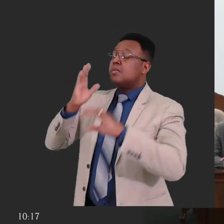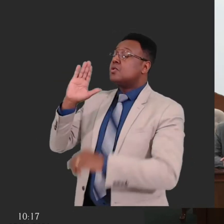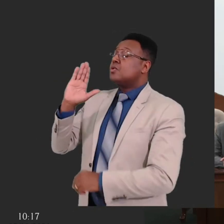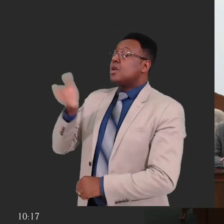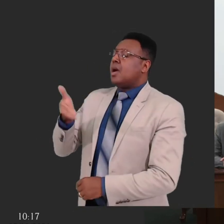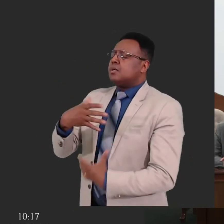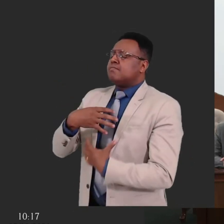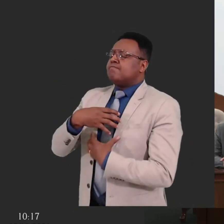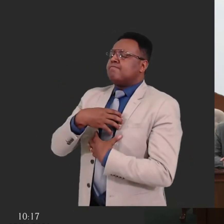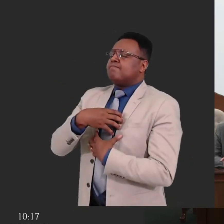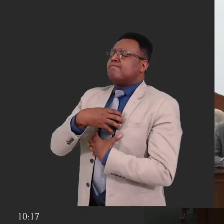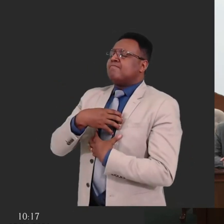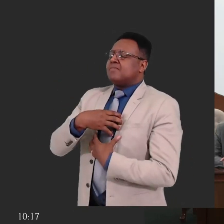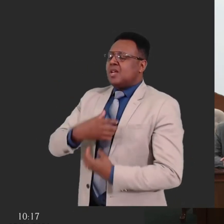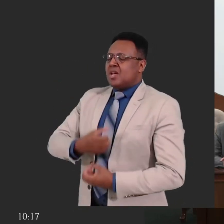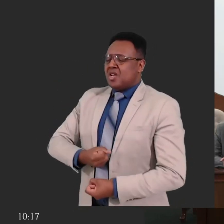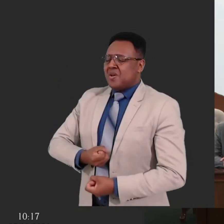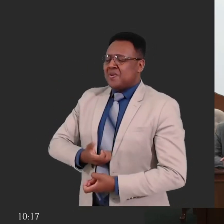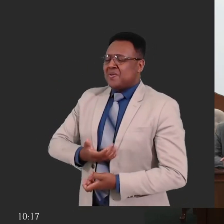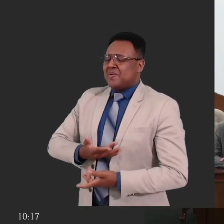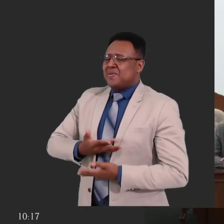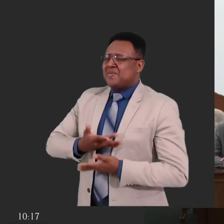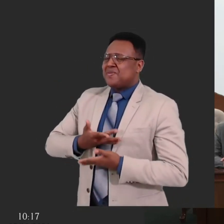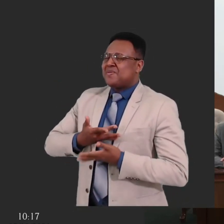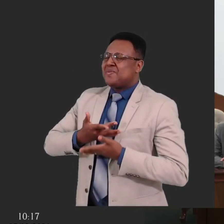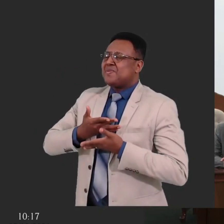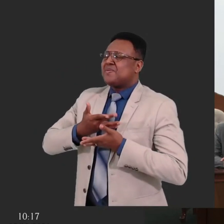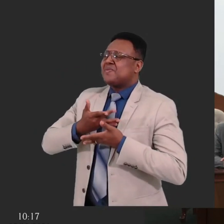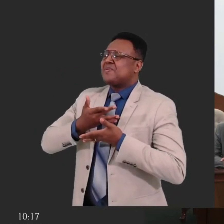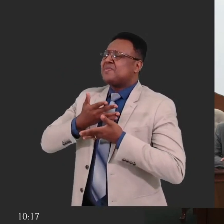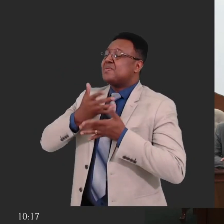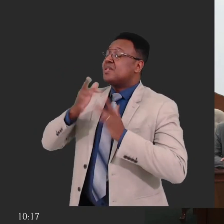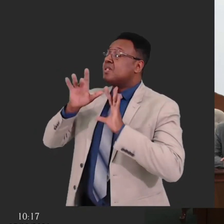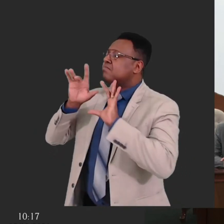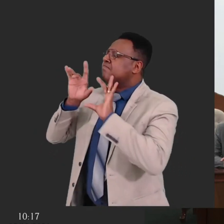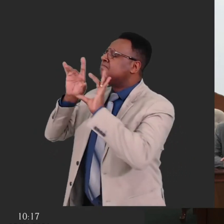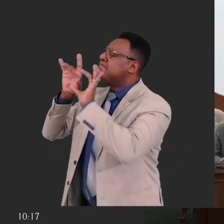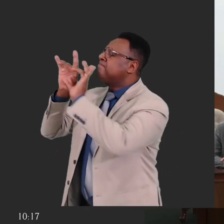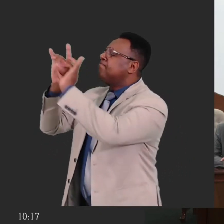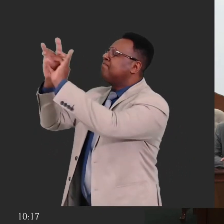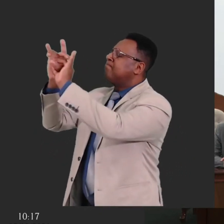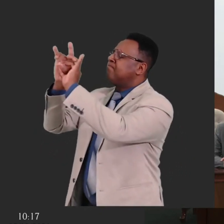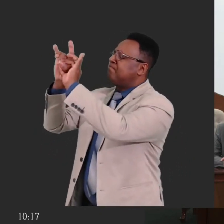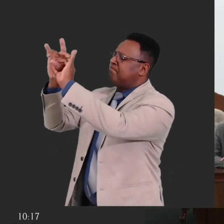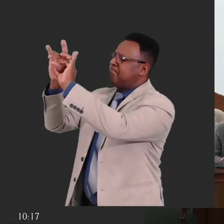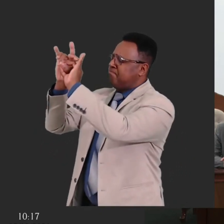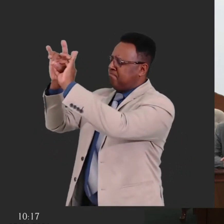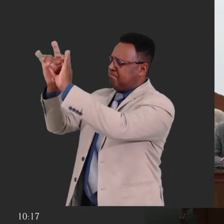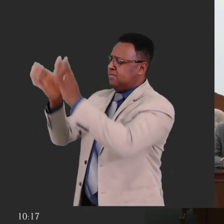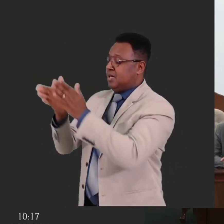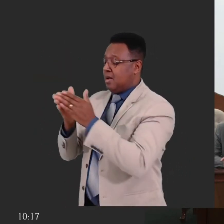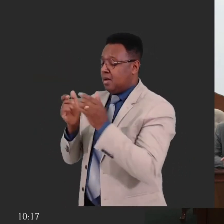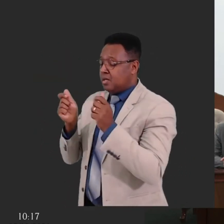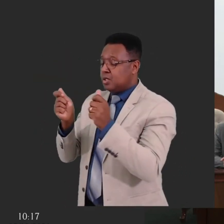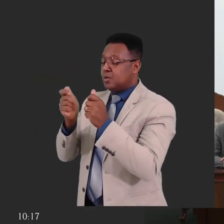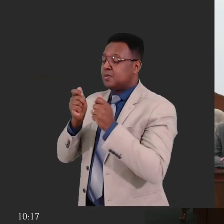na comunhão, bendito seja o teu nome, que a tua presença está junto de nós.